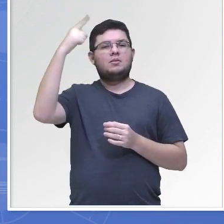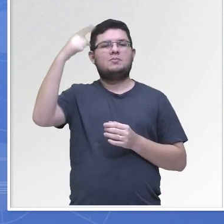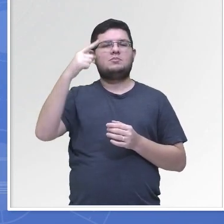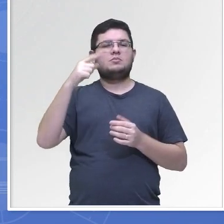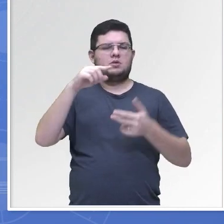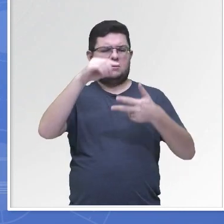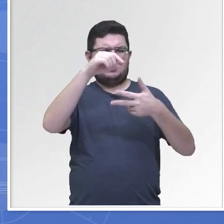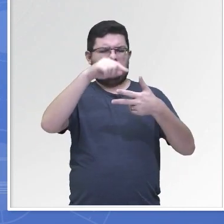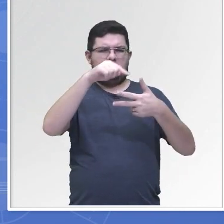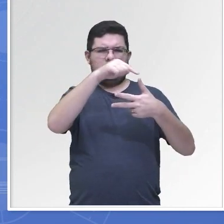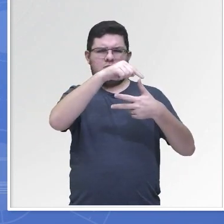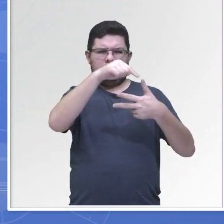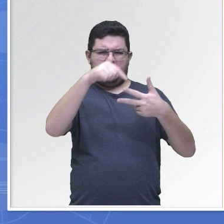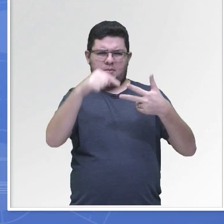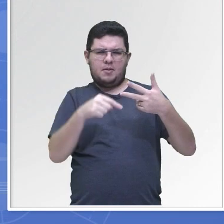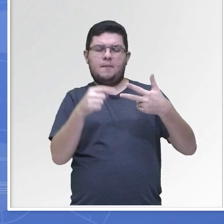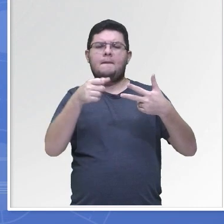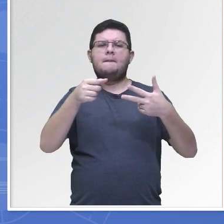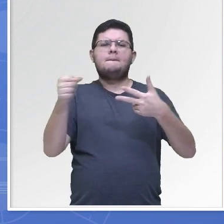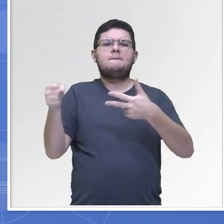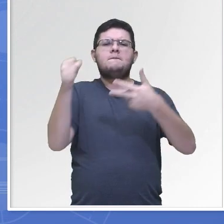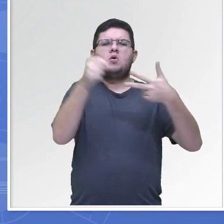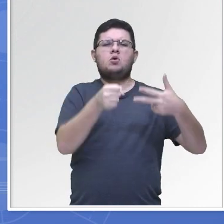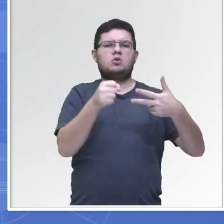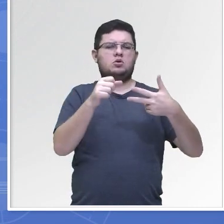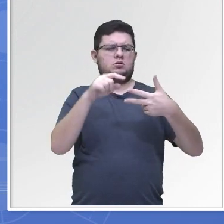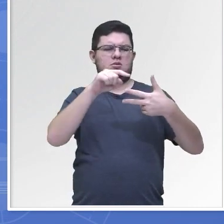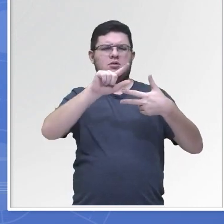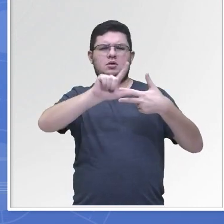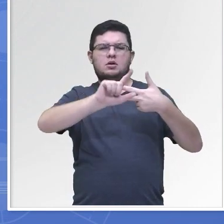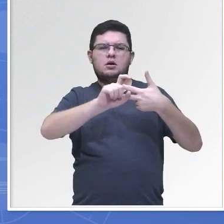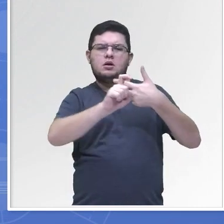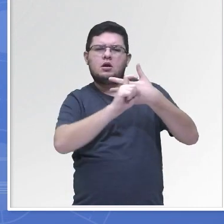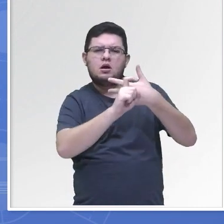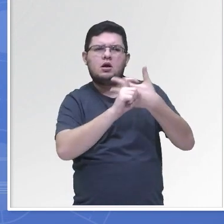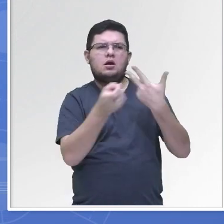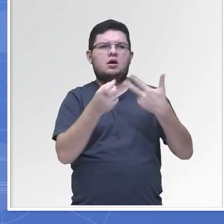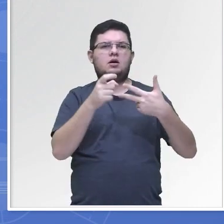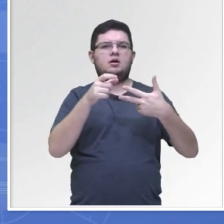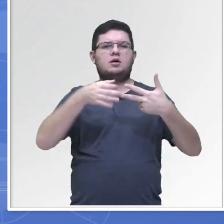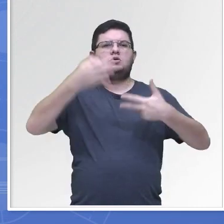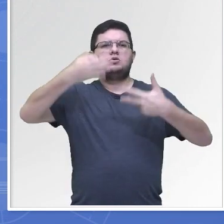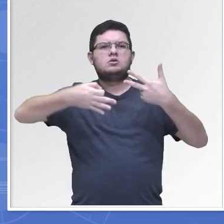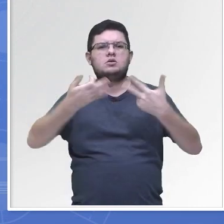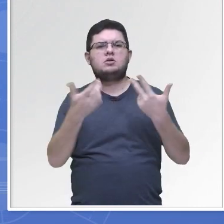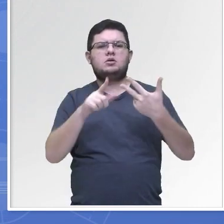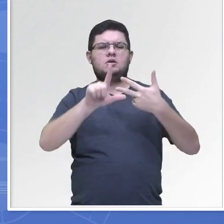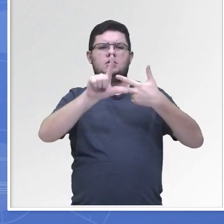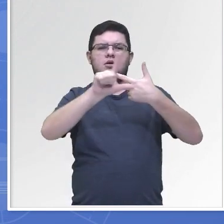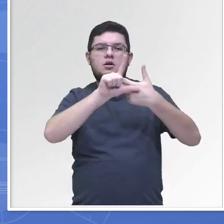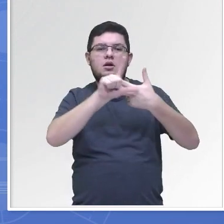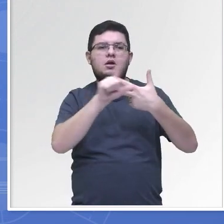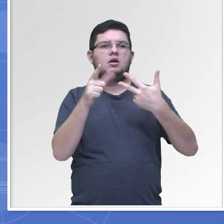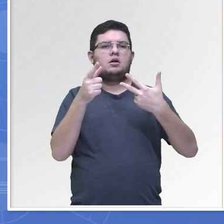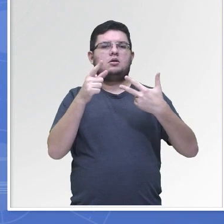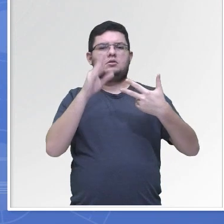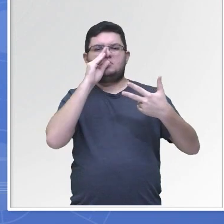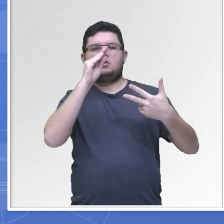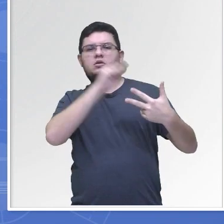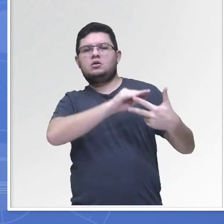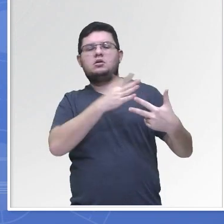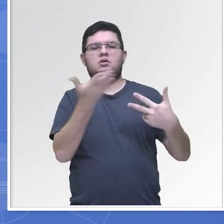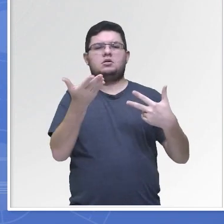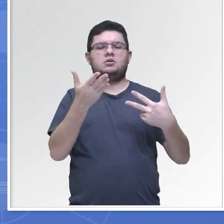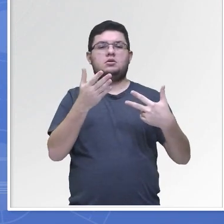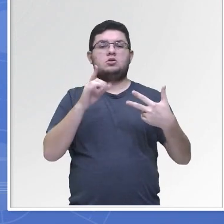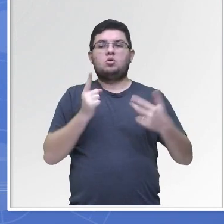legislativo e judiciário? Como é que ele vai centralizar tudo nas suas mãos? Obviamente que isso não ia ficar muito bem para